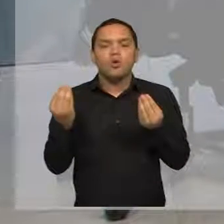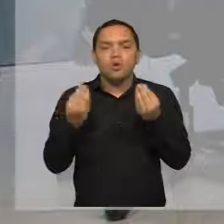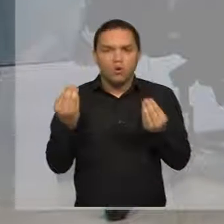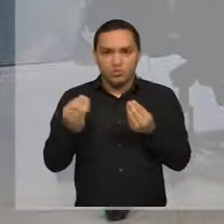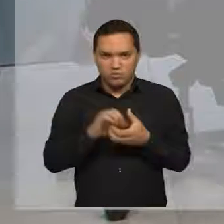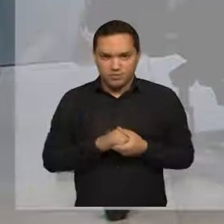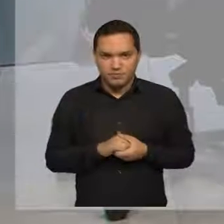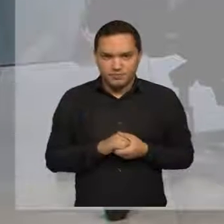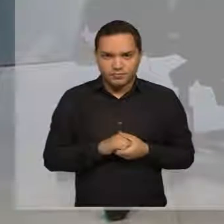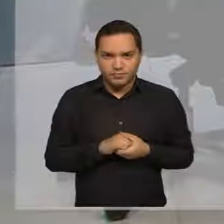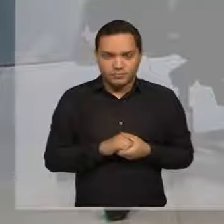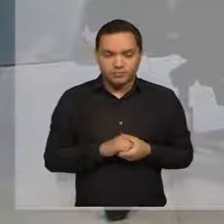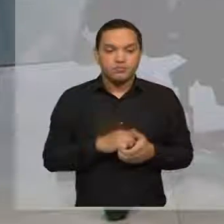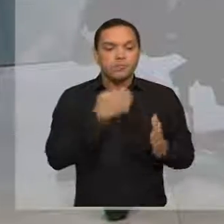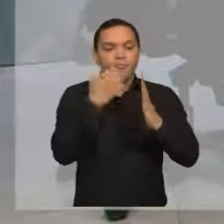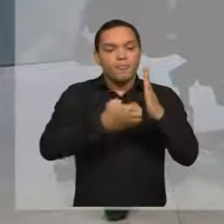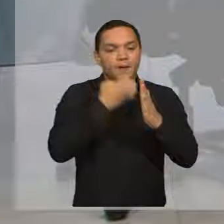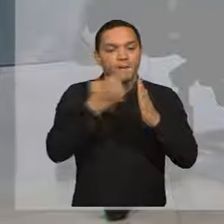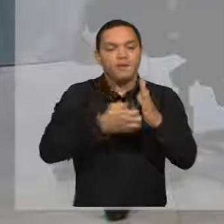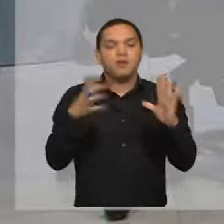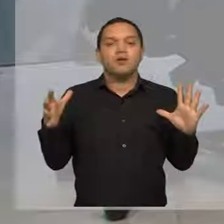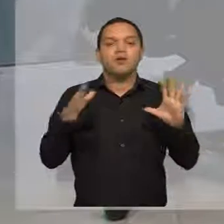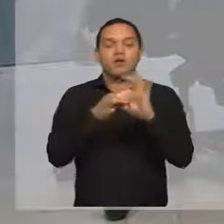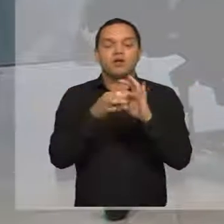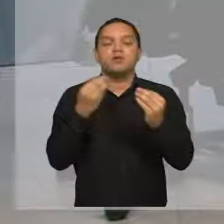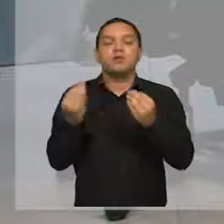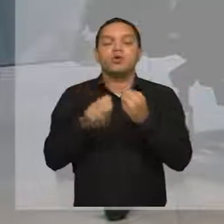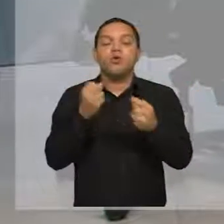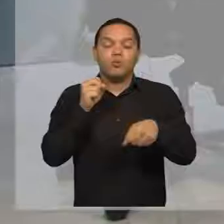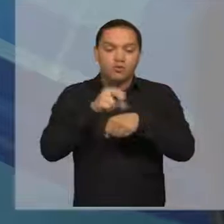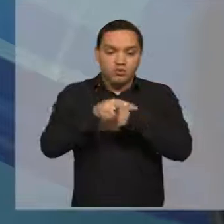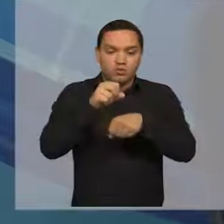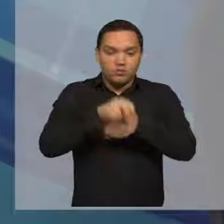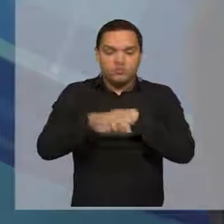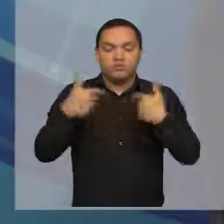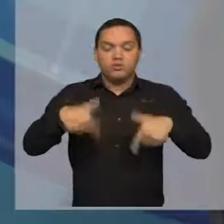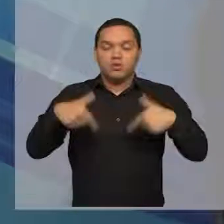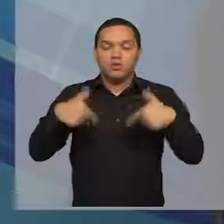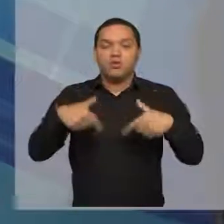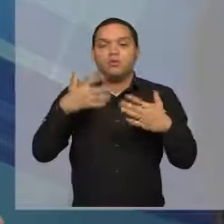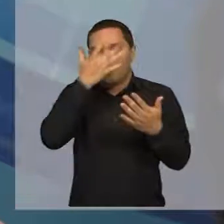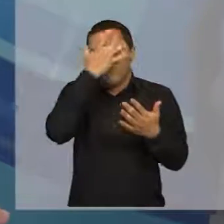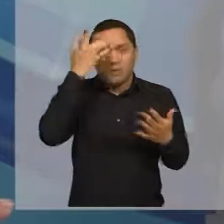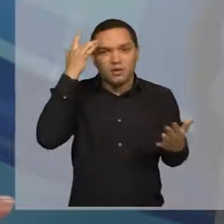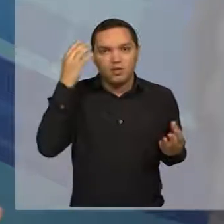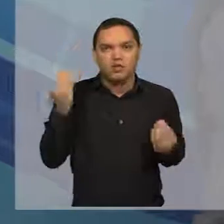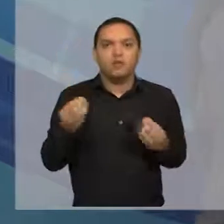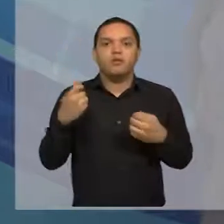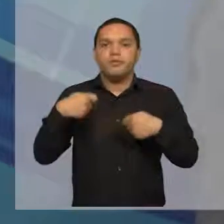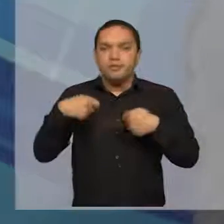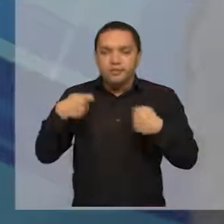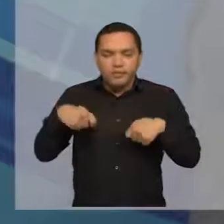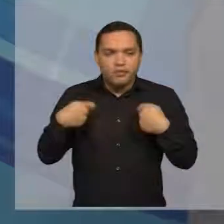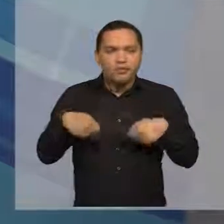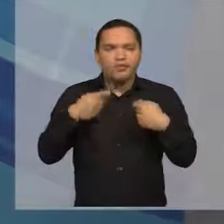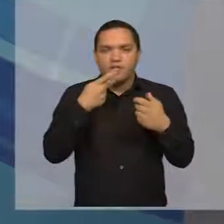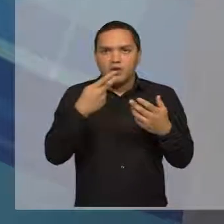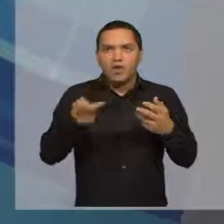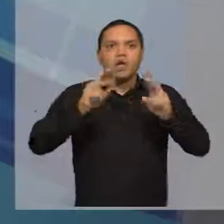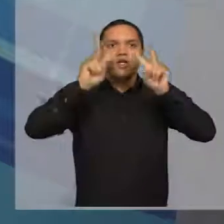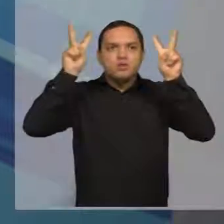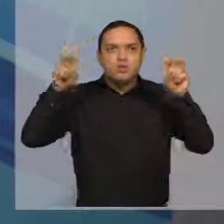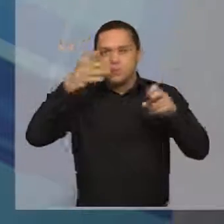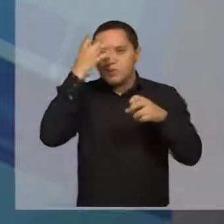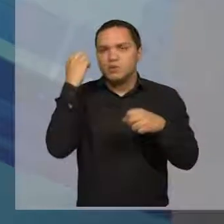da vinculação de pequenos e médios com esses grandes investimentos? Aí a gente estaria falando de produção de emprego, de crescimento